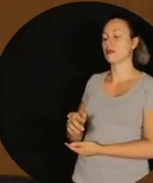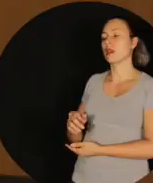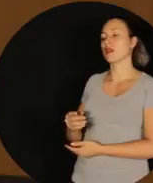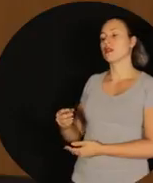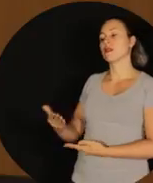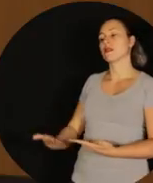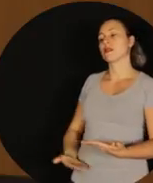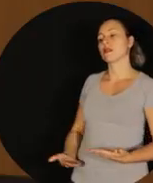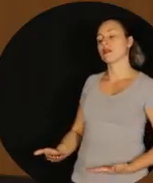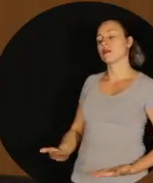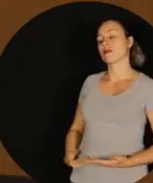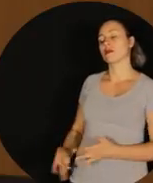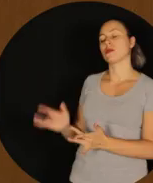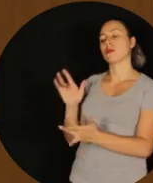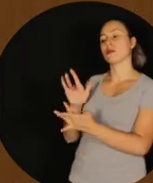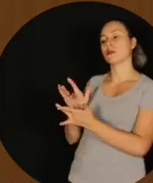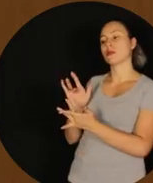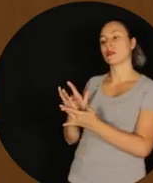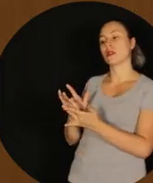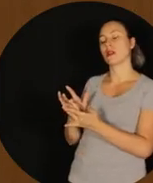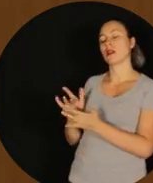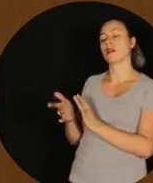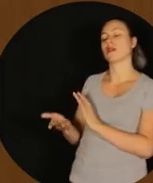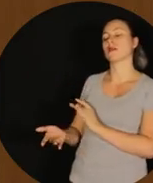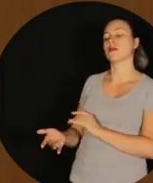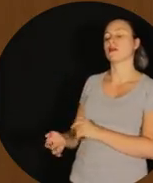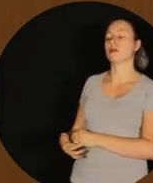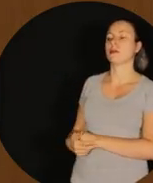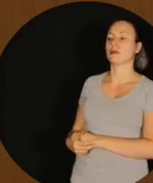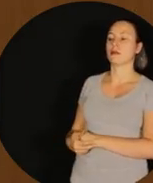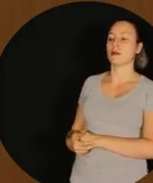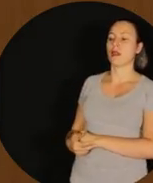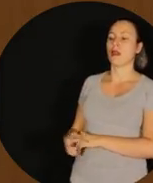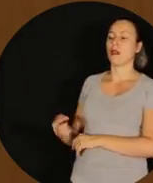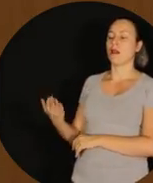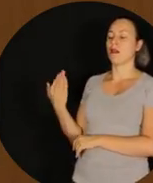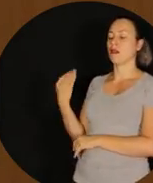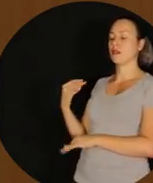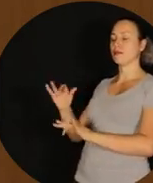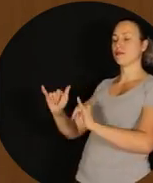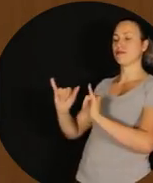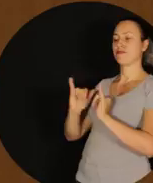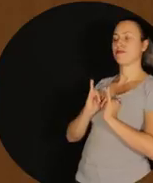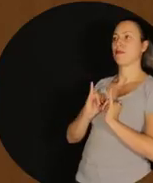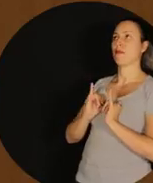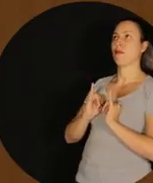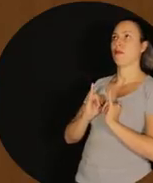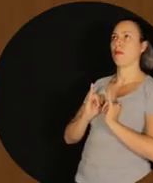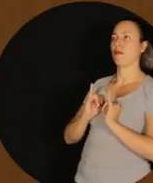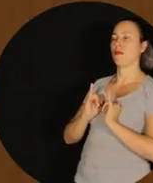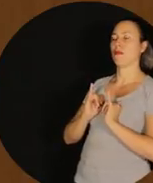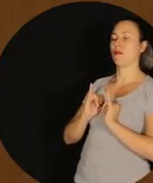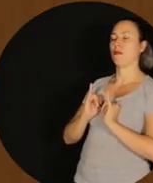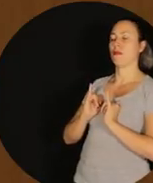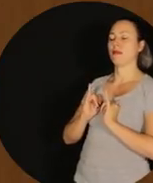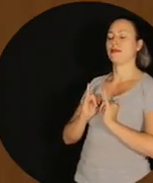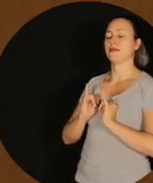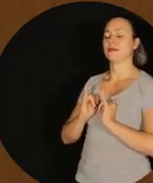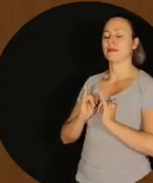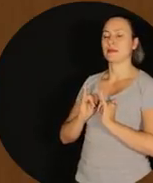e fortalecimento de vínculos há seis anos. Ele me tirou de um processo de ociosidade que eu me encontrava,